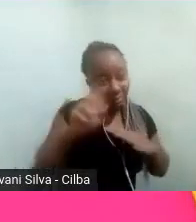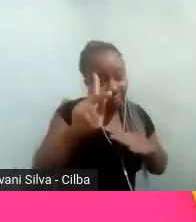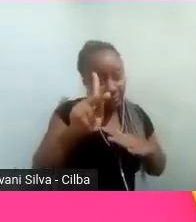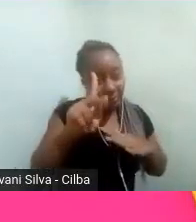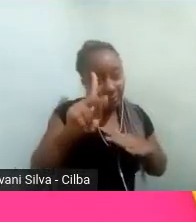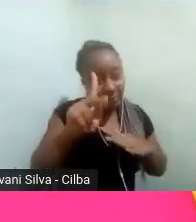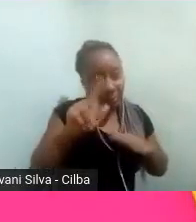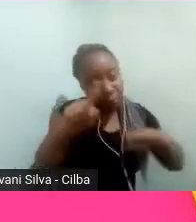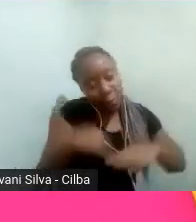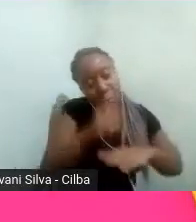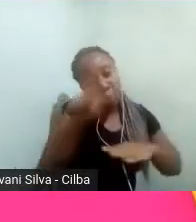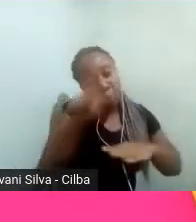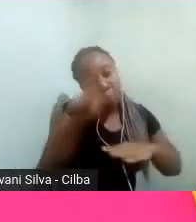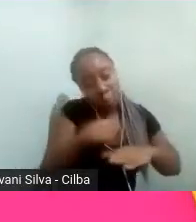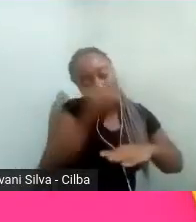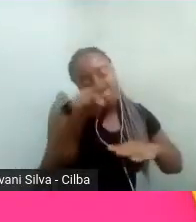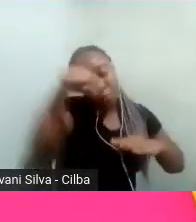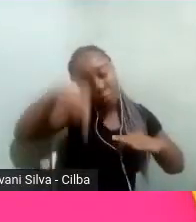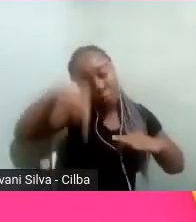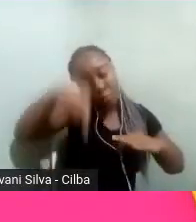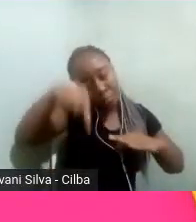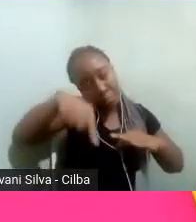girar para baixo.